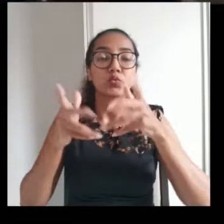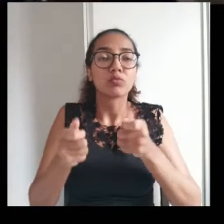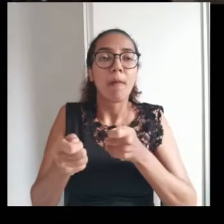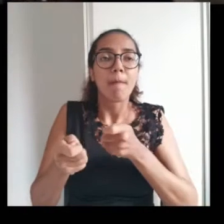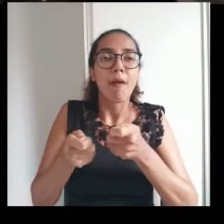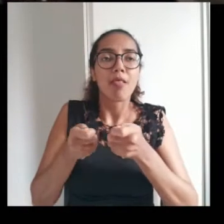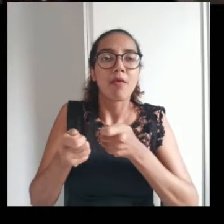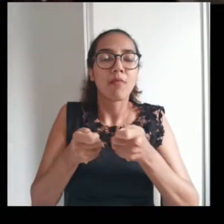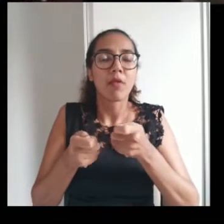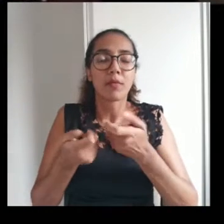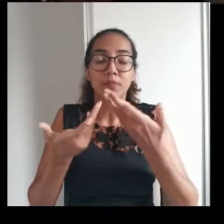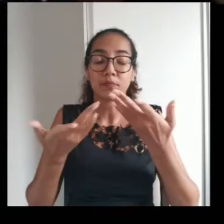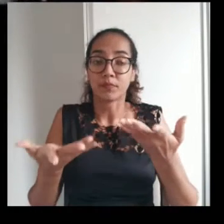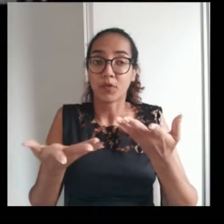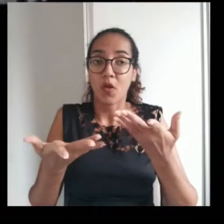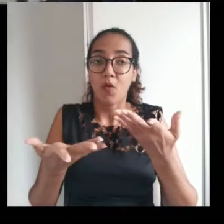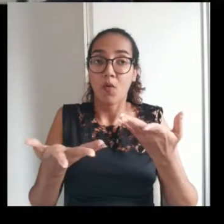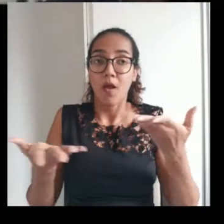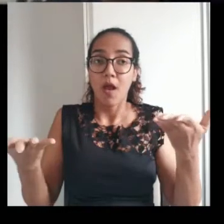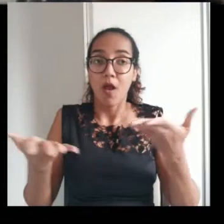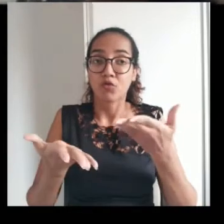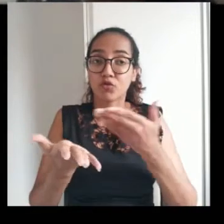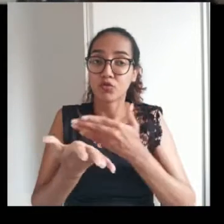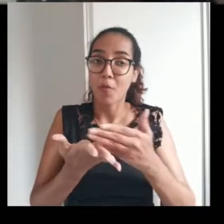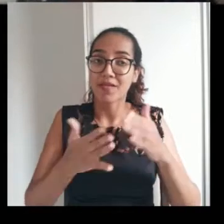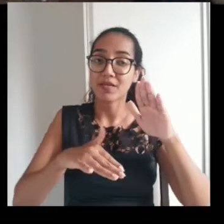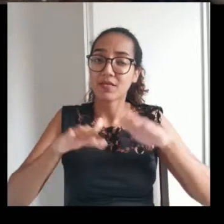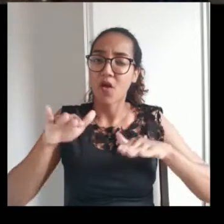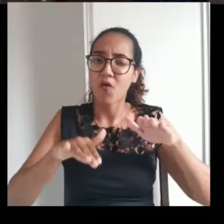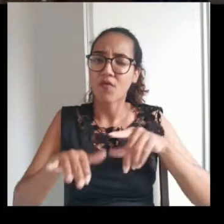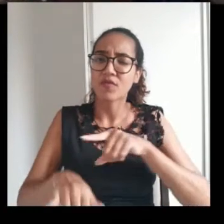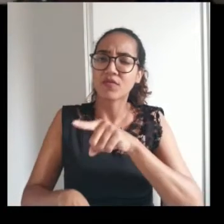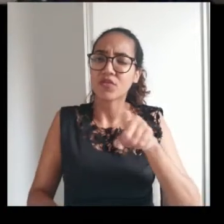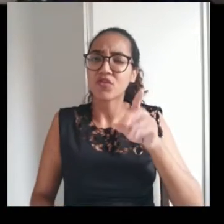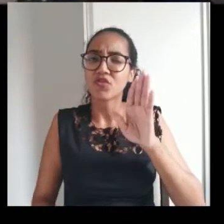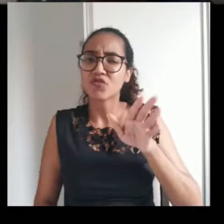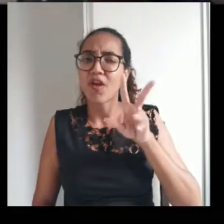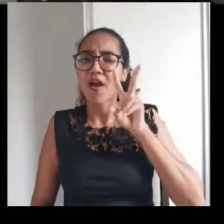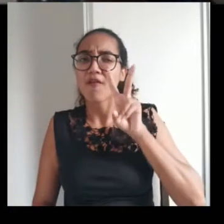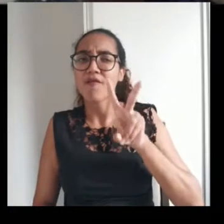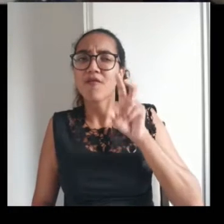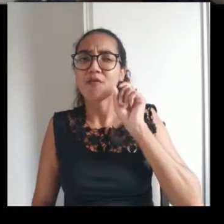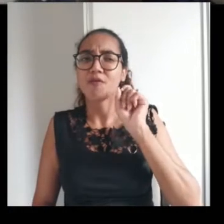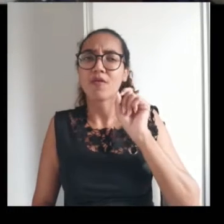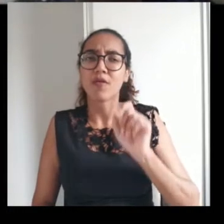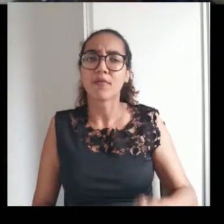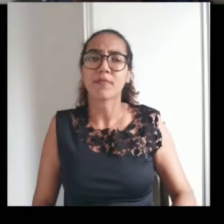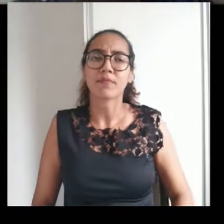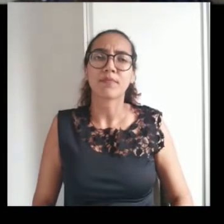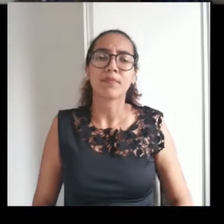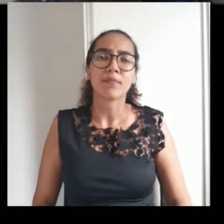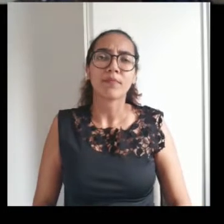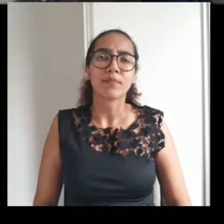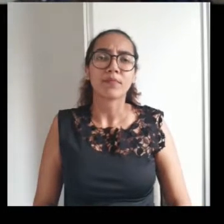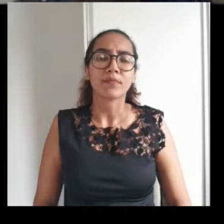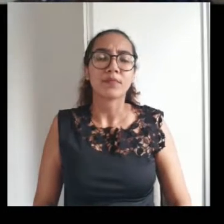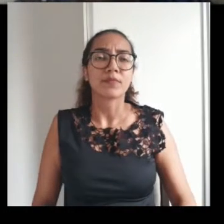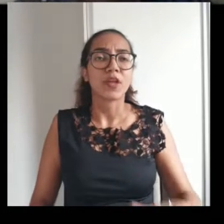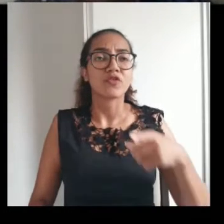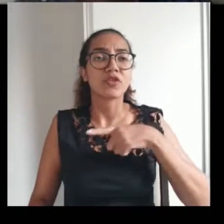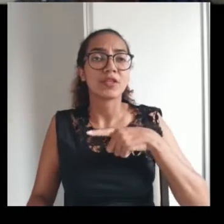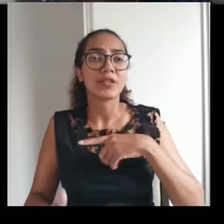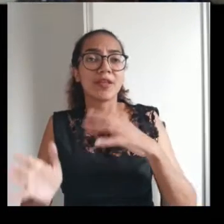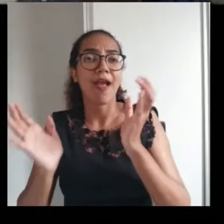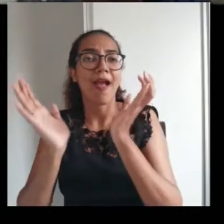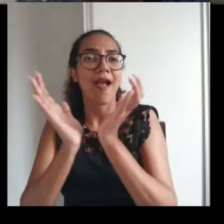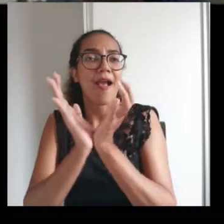começa agora, e aí vocês já devem ter visto isso, né? A sair de um nível onde a gente tinha as classes básicas,